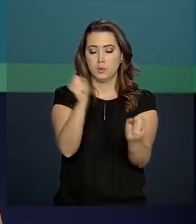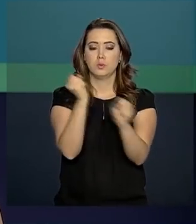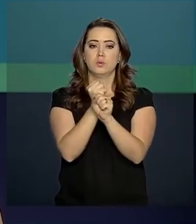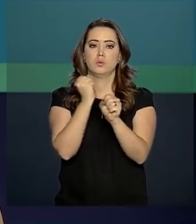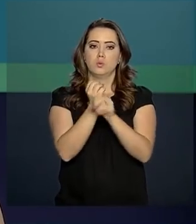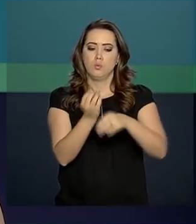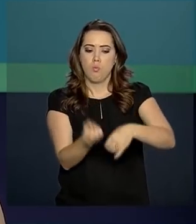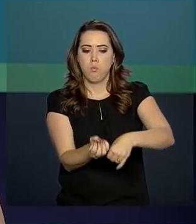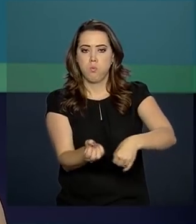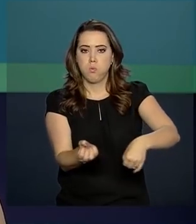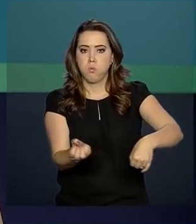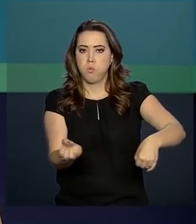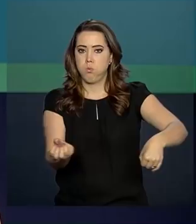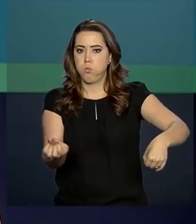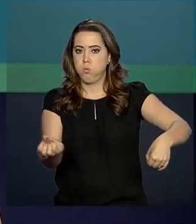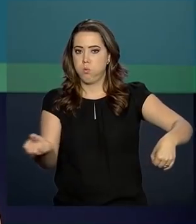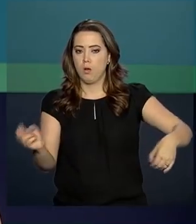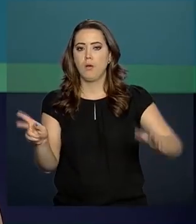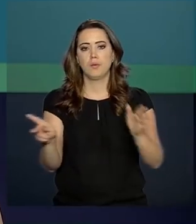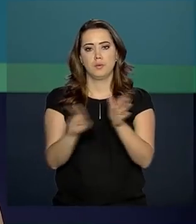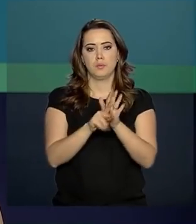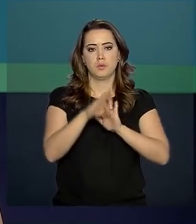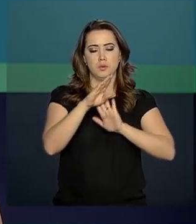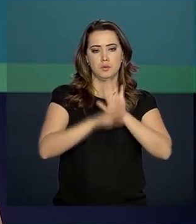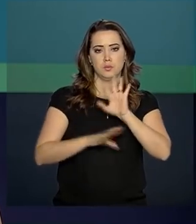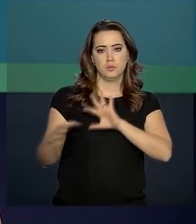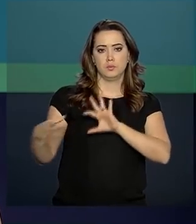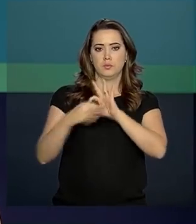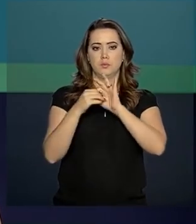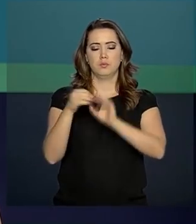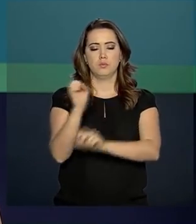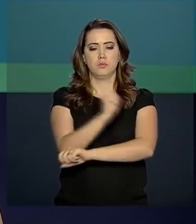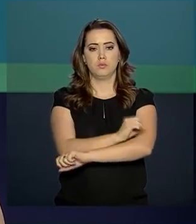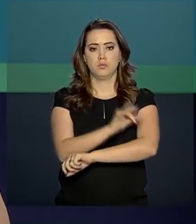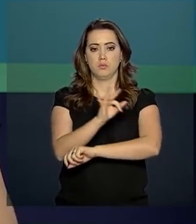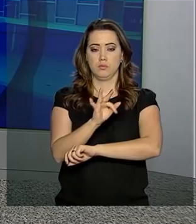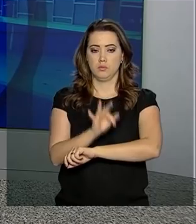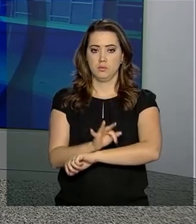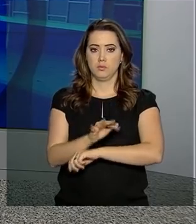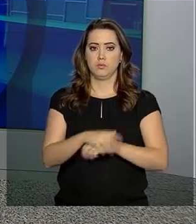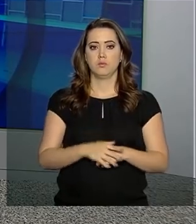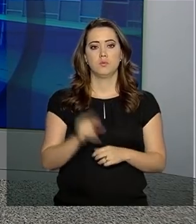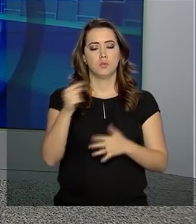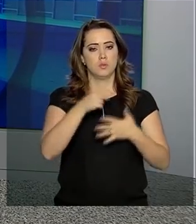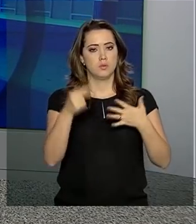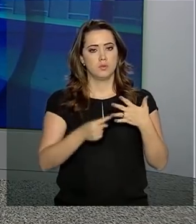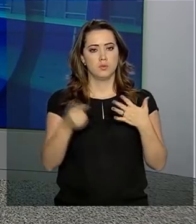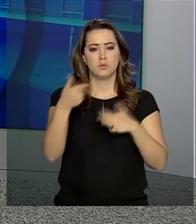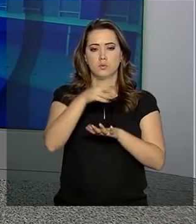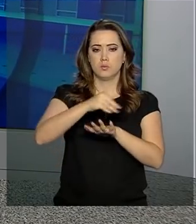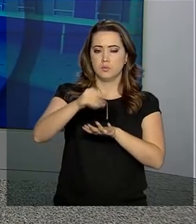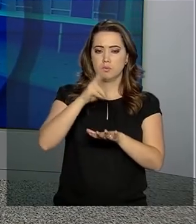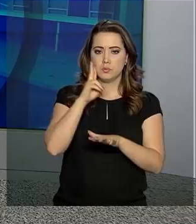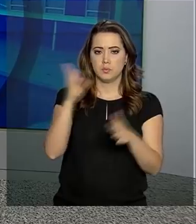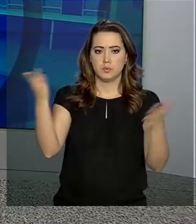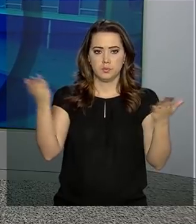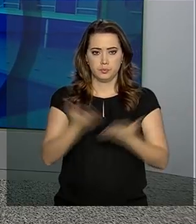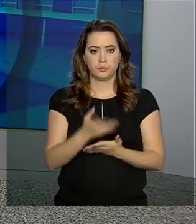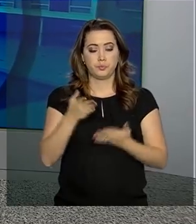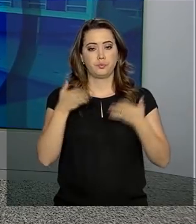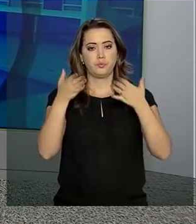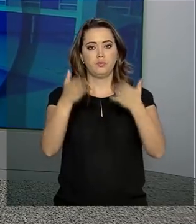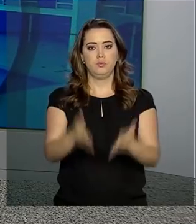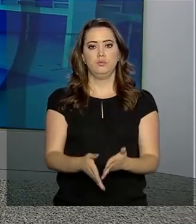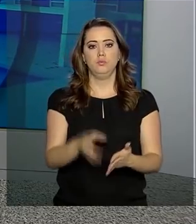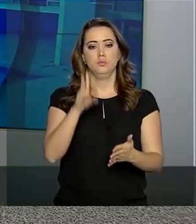da adutora do Agreste é parte do projeto de integração do Rio São Francisco. Essas e outras notícias você acompanha